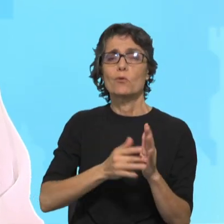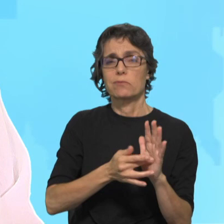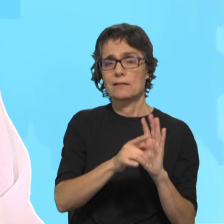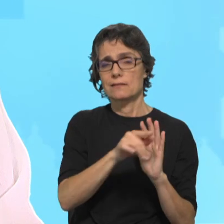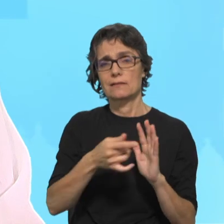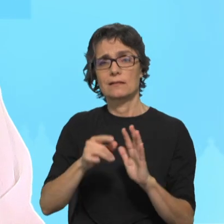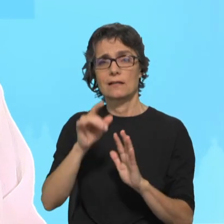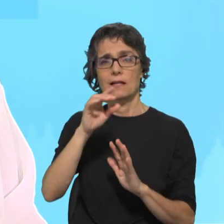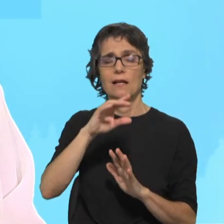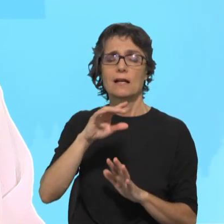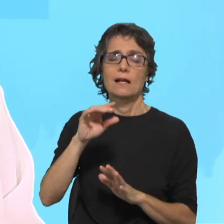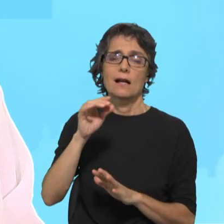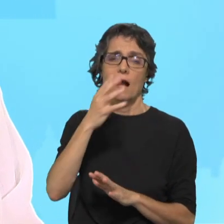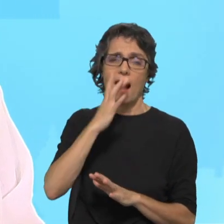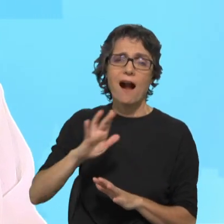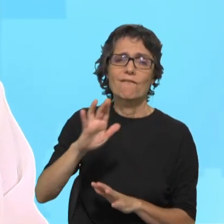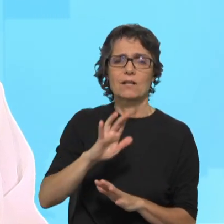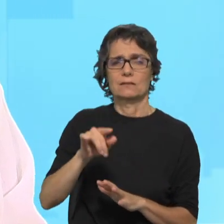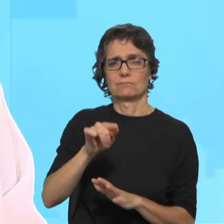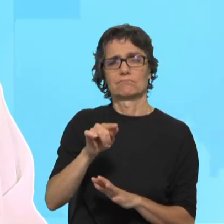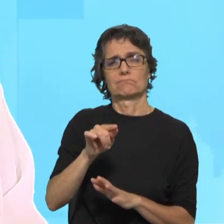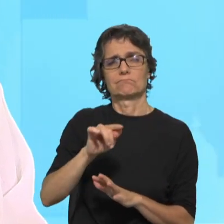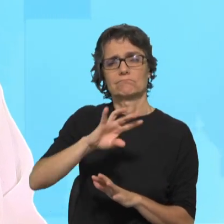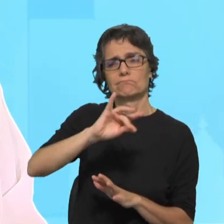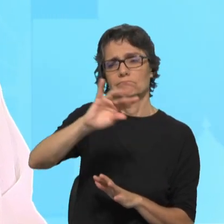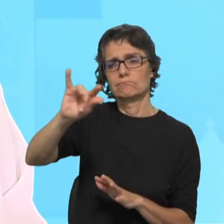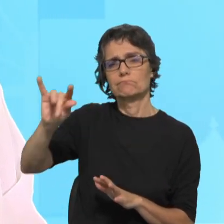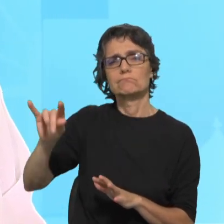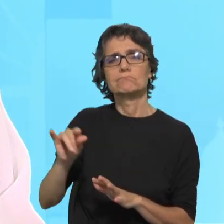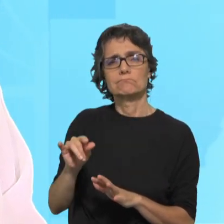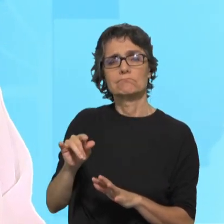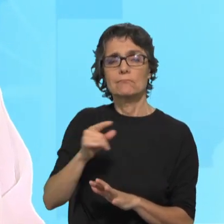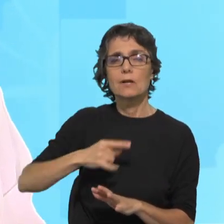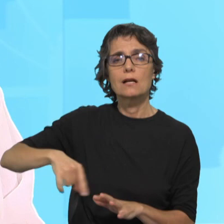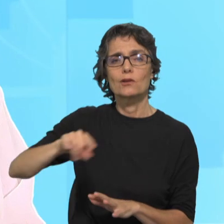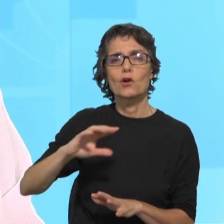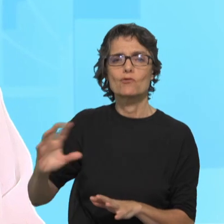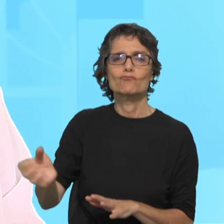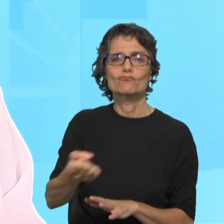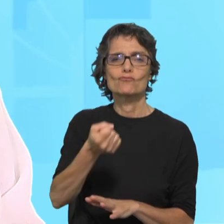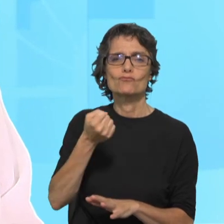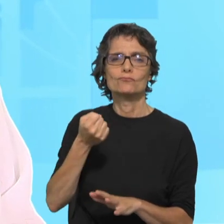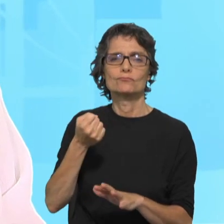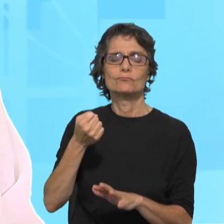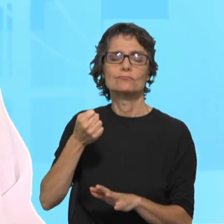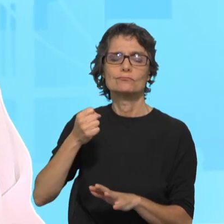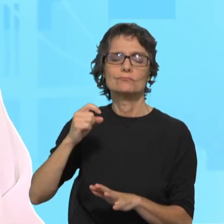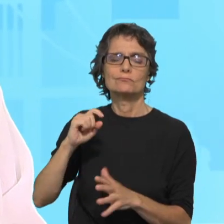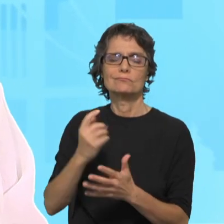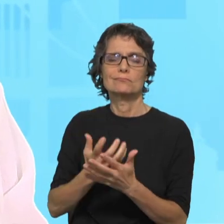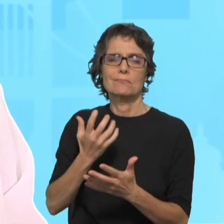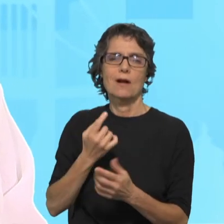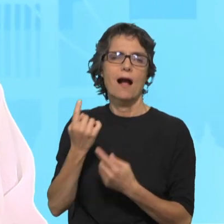a África e para outros lugares do mundo e conseguimos fazer aquilo que mais nenhum outro povo